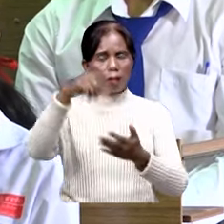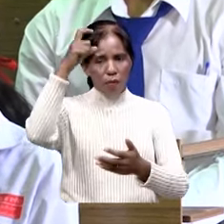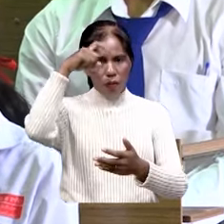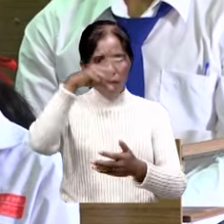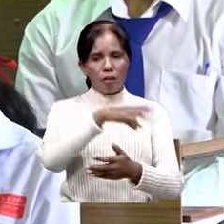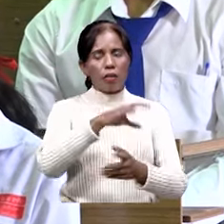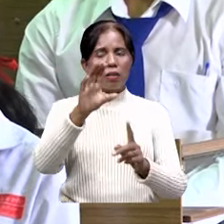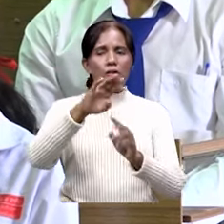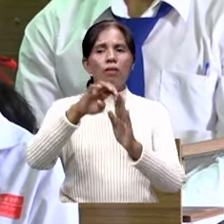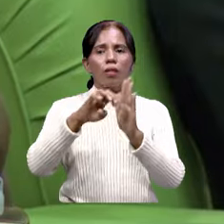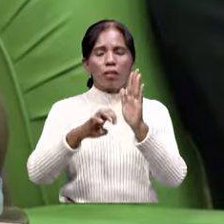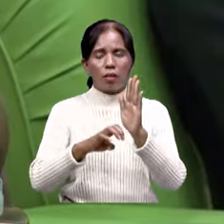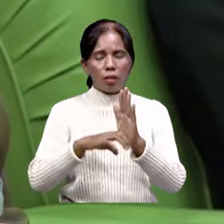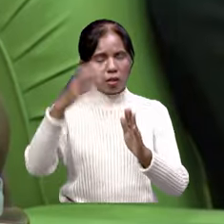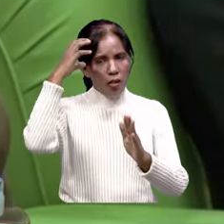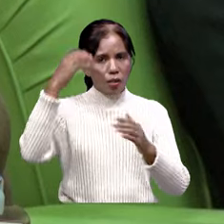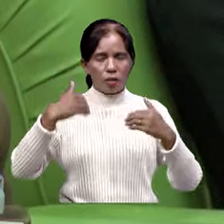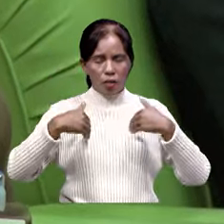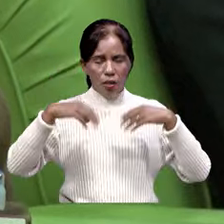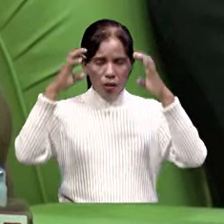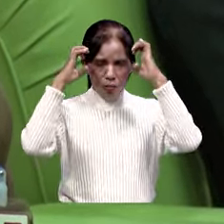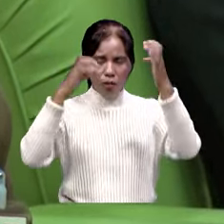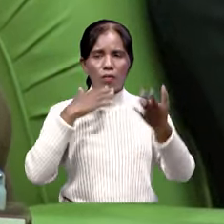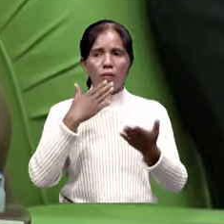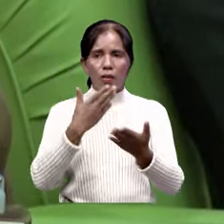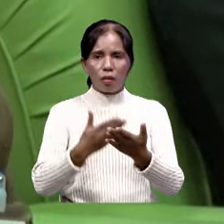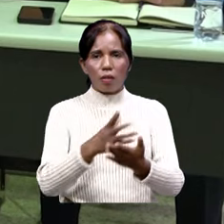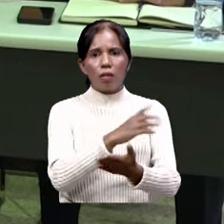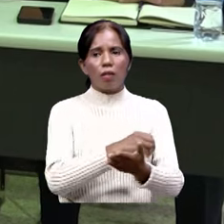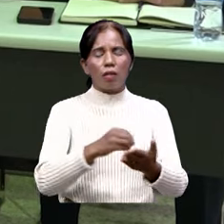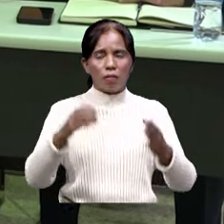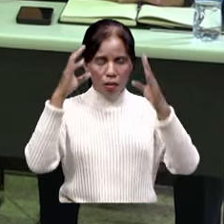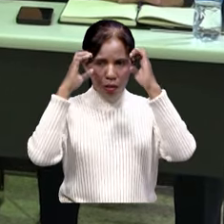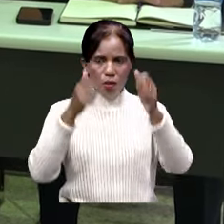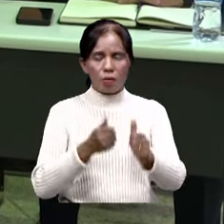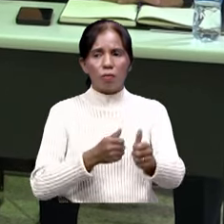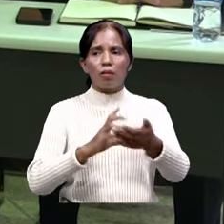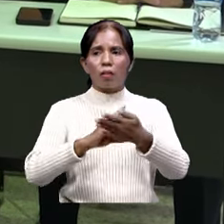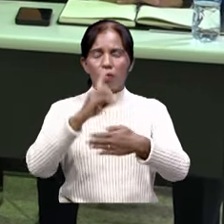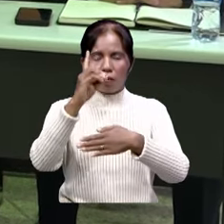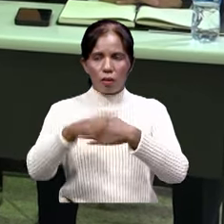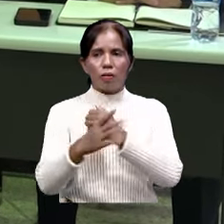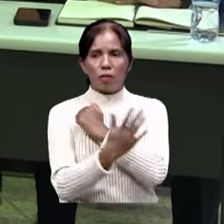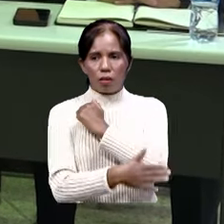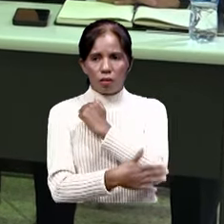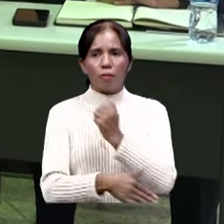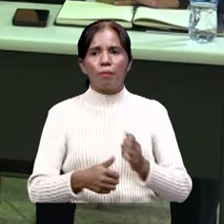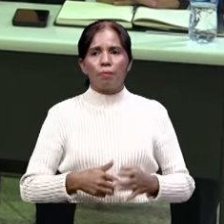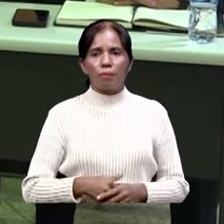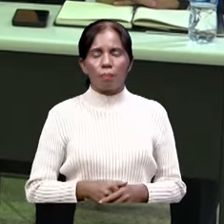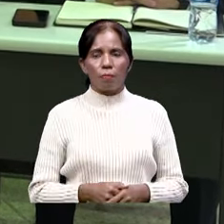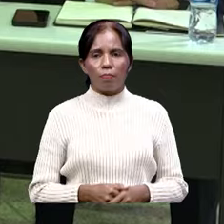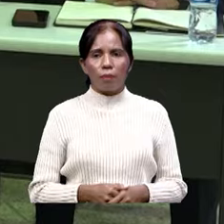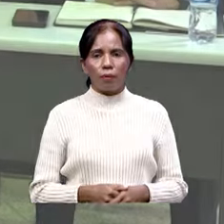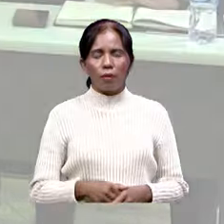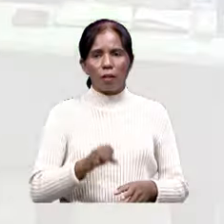festado considera Laos e sistema de educação nebediak no evolução educação e desenvolvimento nação. E há o